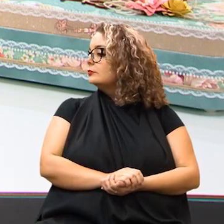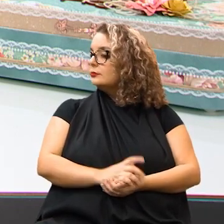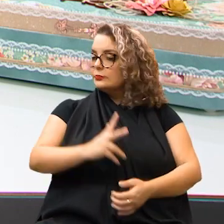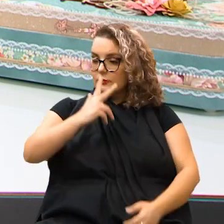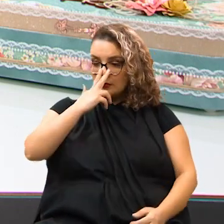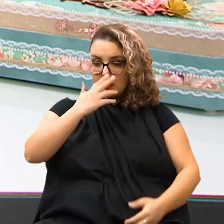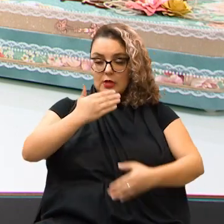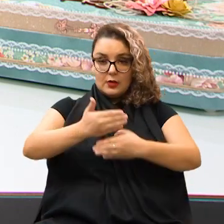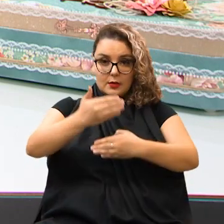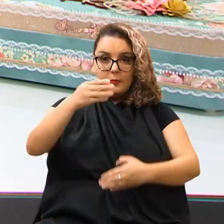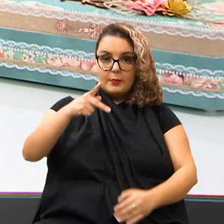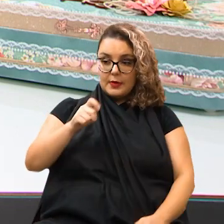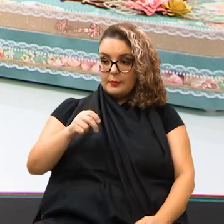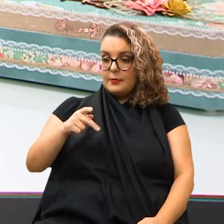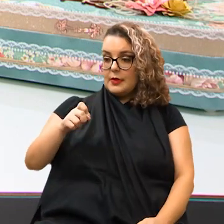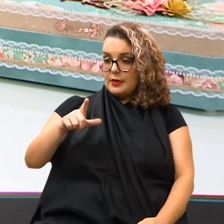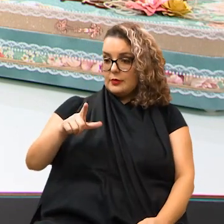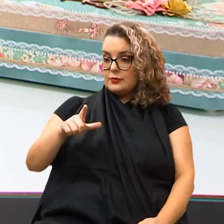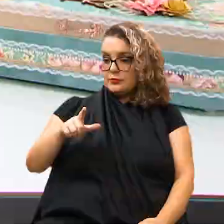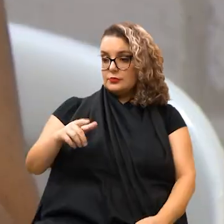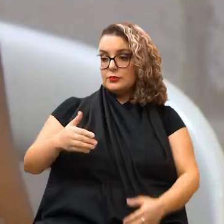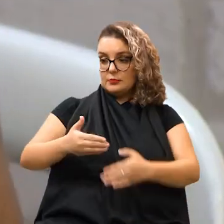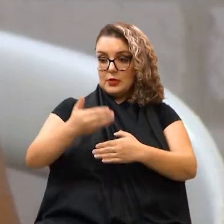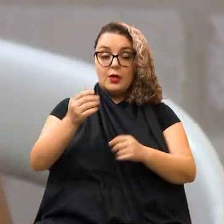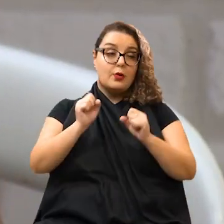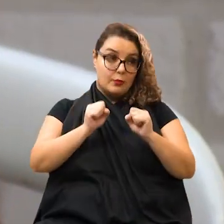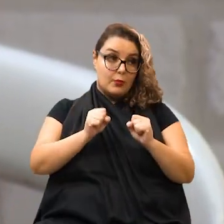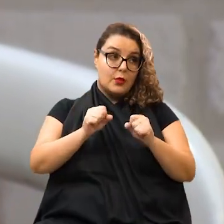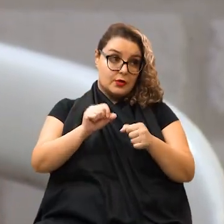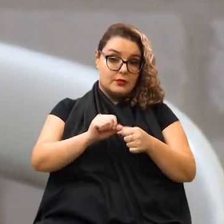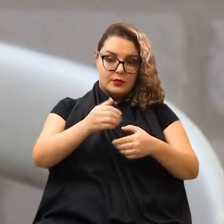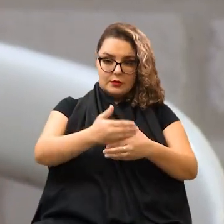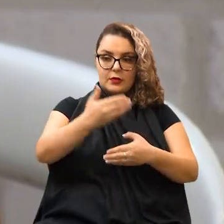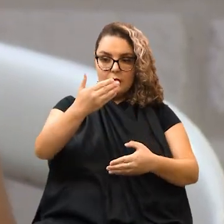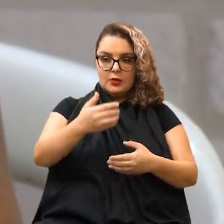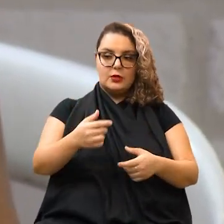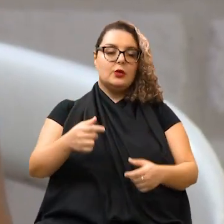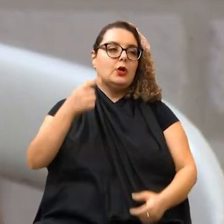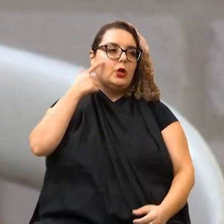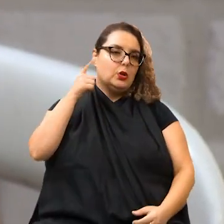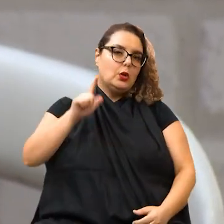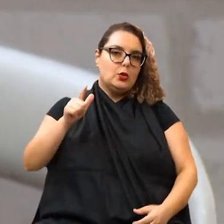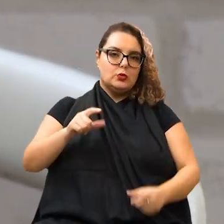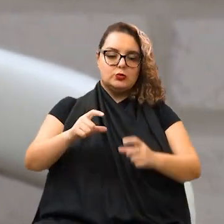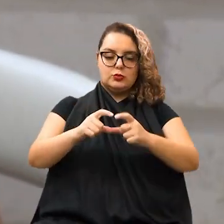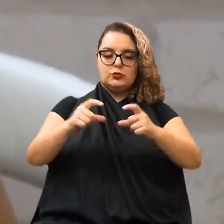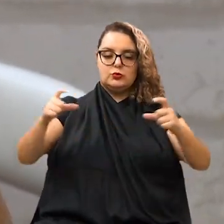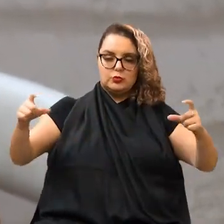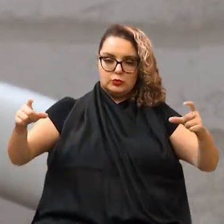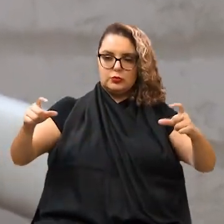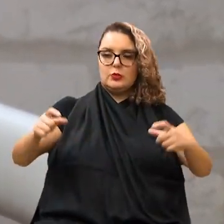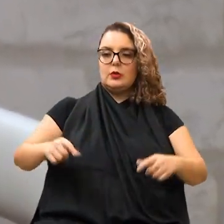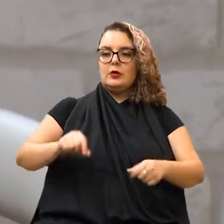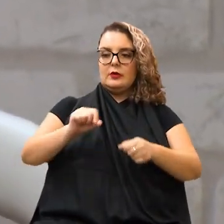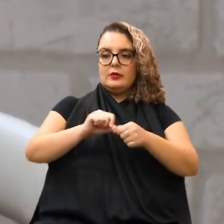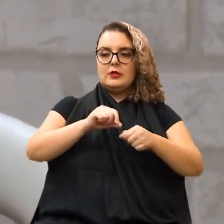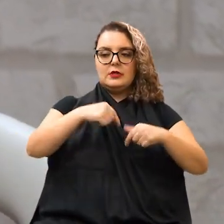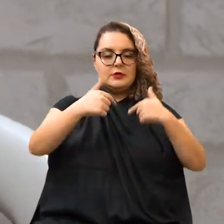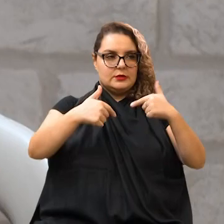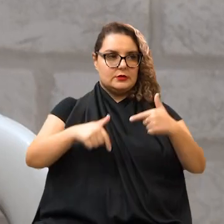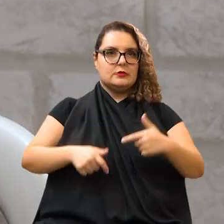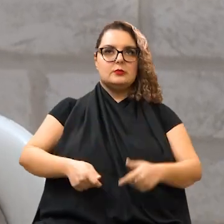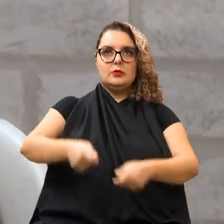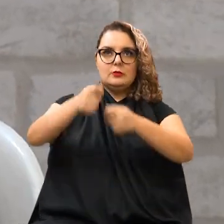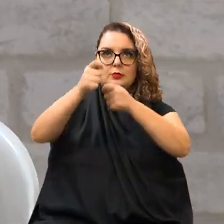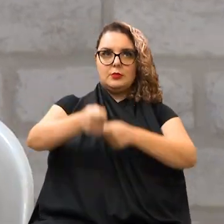Tá? Parece até um papel de parede. Parece, né? Inclusive dá pra você fazer numa parede, lógico, com um rolo maior, né? Um rolão grande, dá pra você fazer